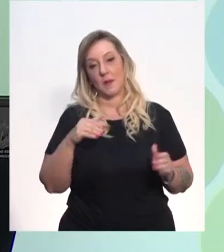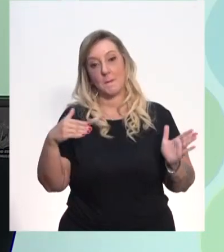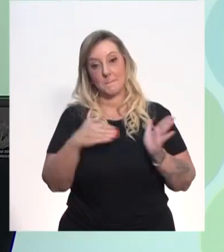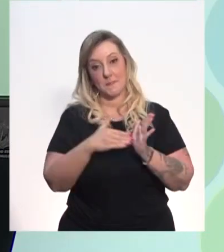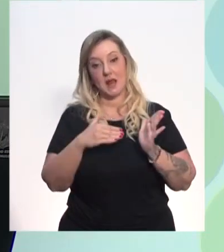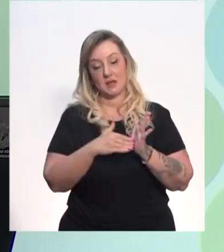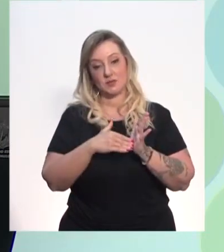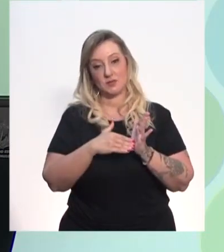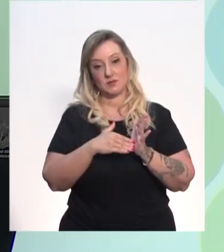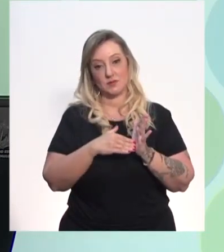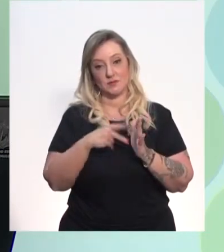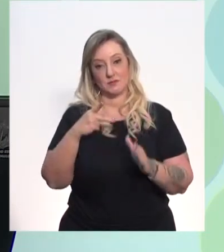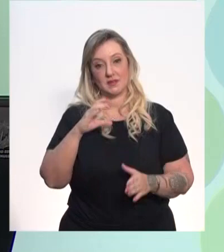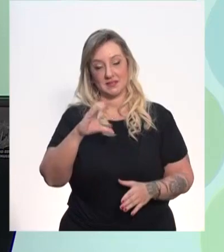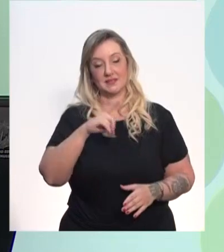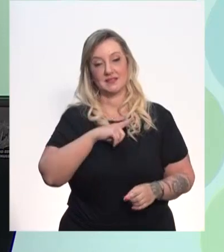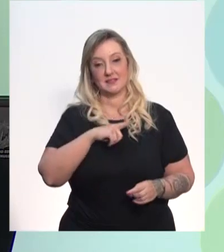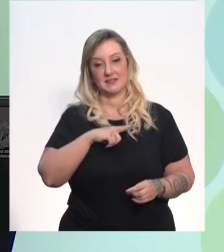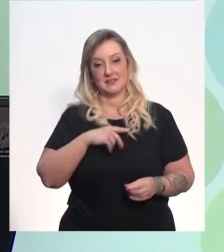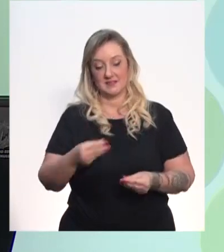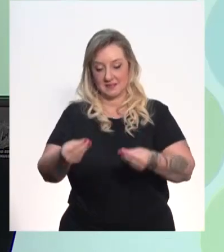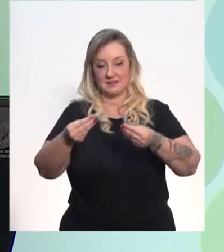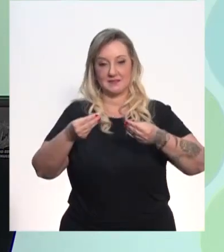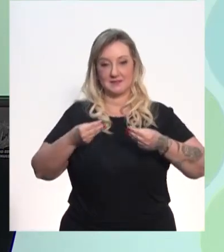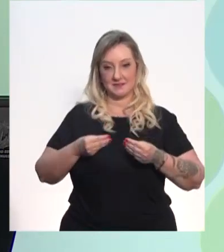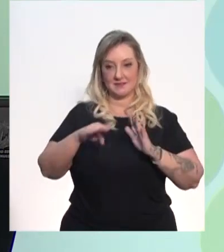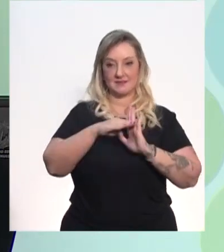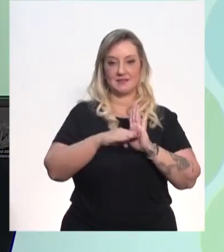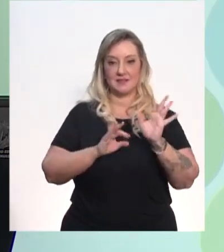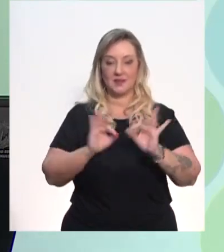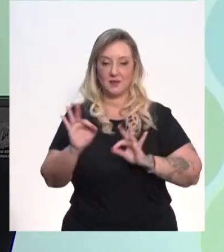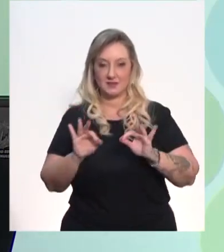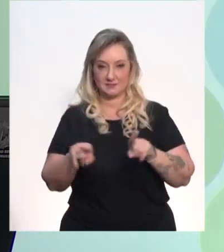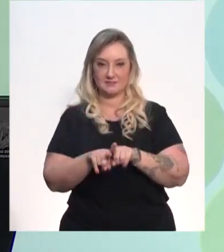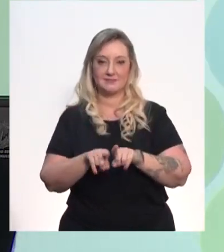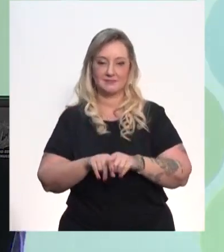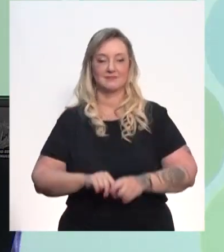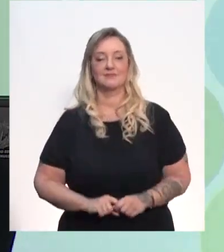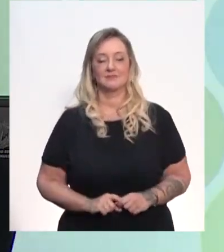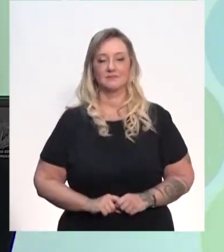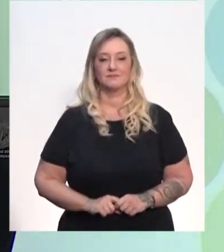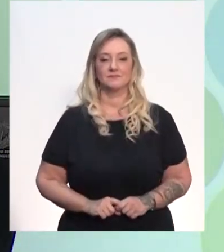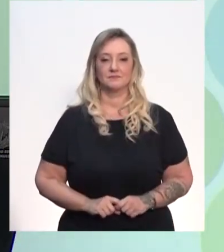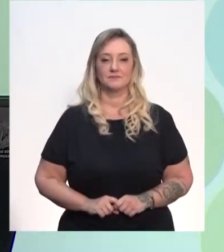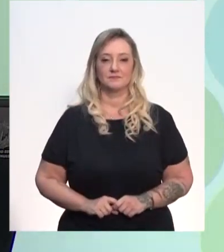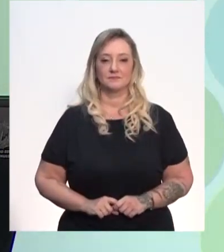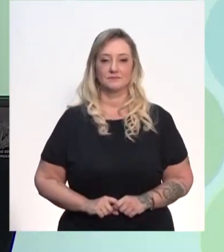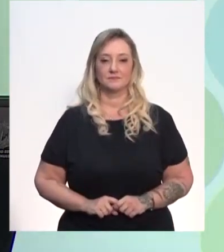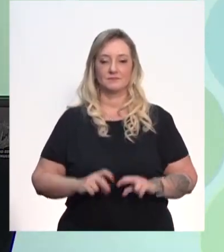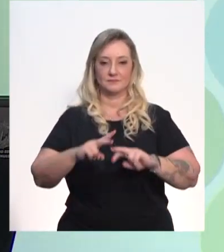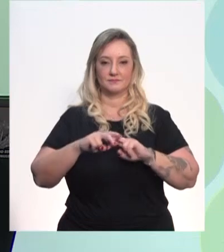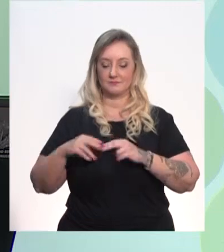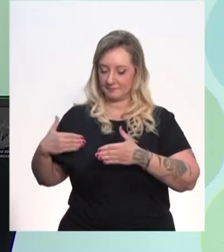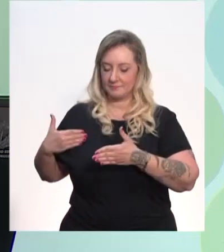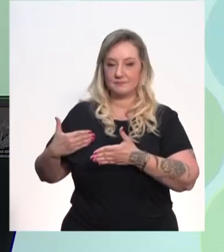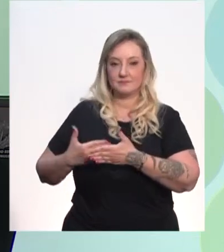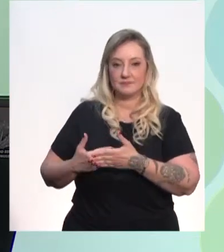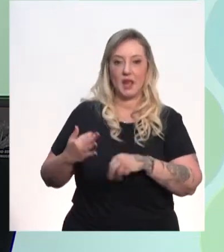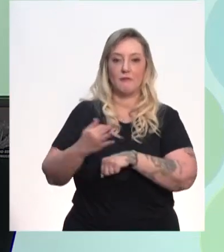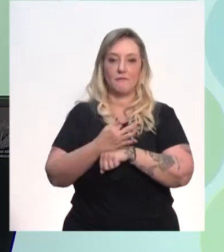né, conforme as pautas foram chegando, nós fomos ouvindo as contribuições que vocês nos passaram, as dicas,